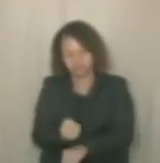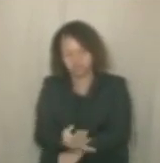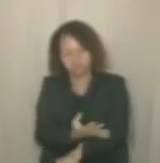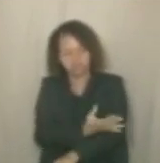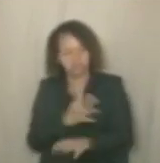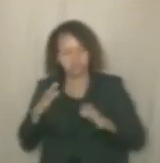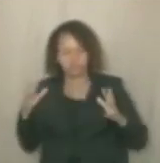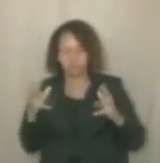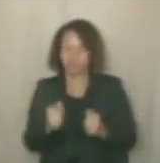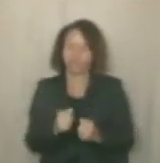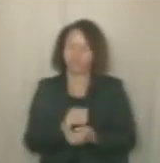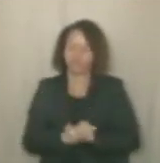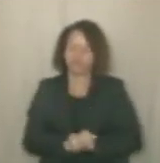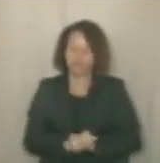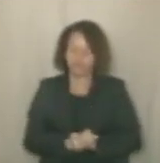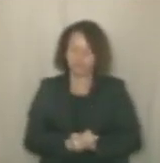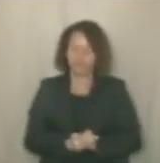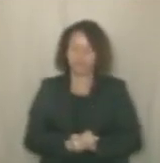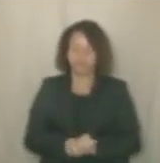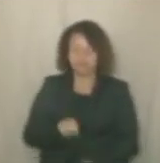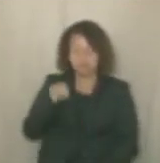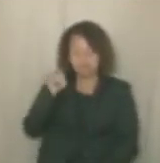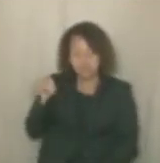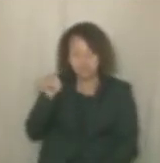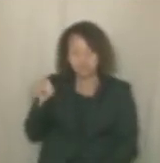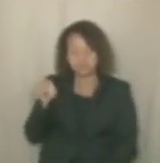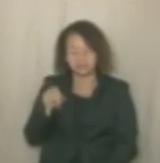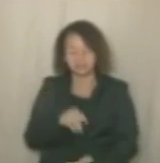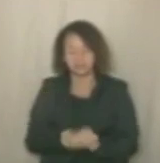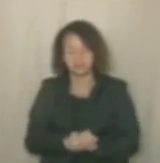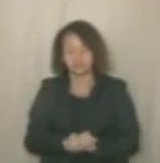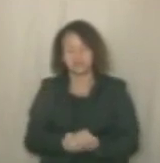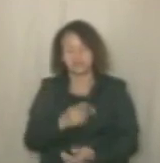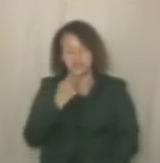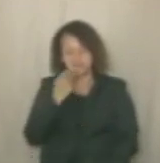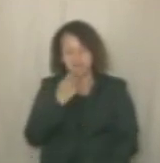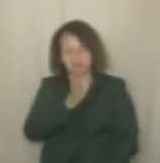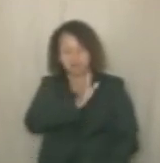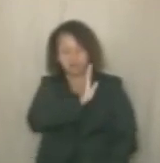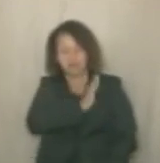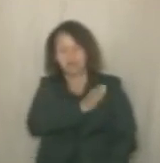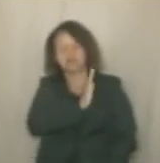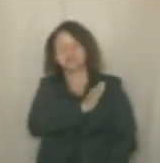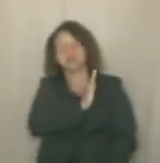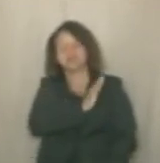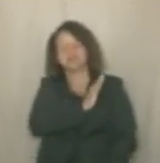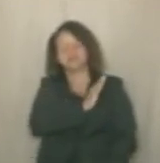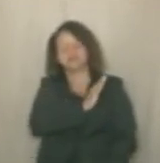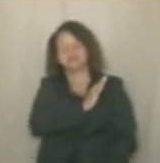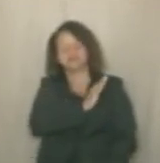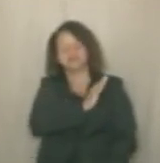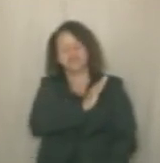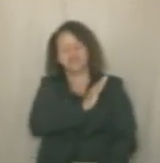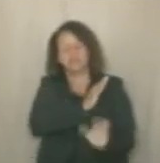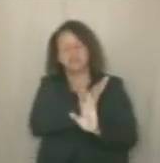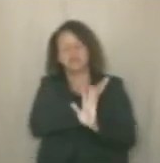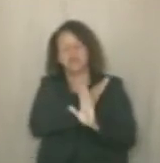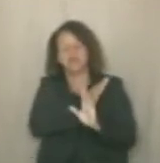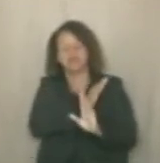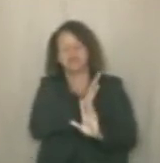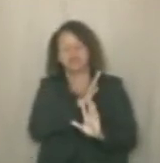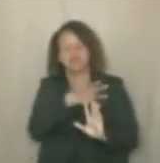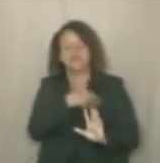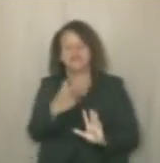a todos. Vossa Excelência falou com coração. Não é porque nós não